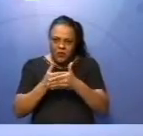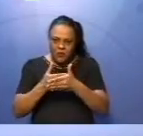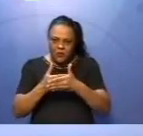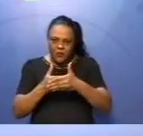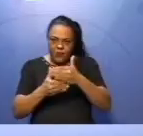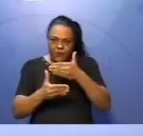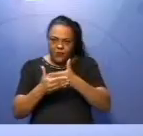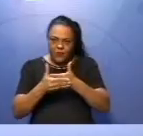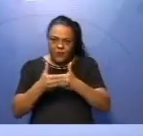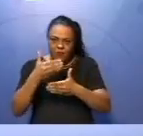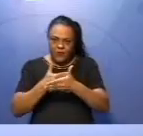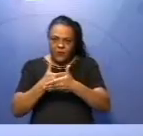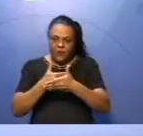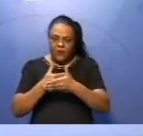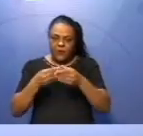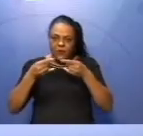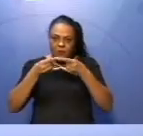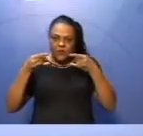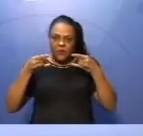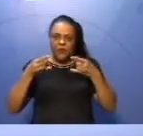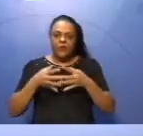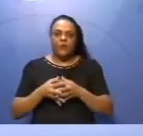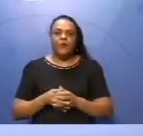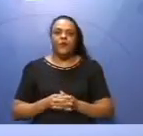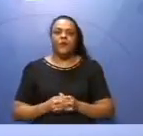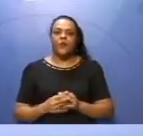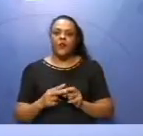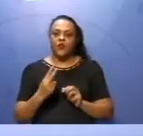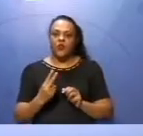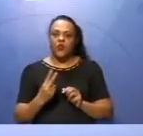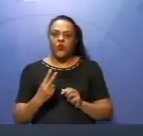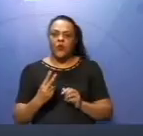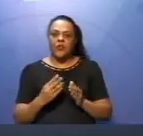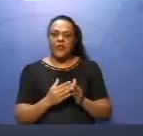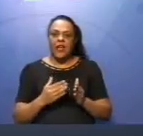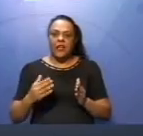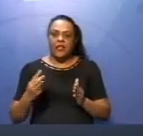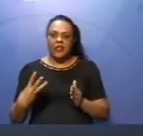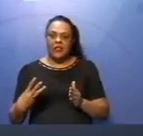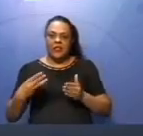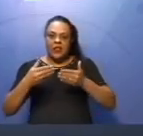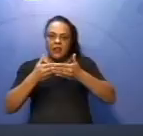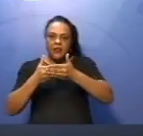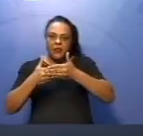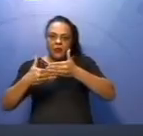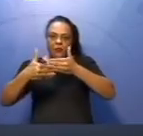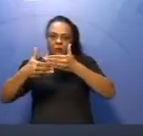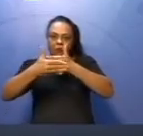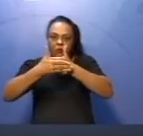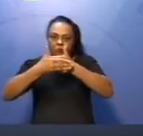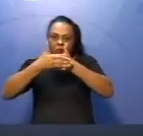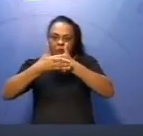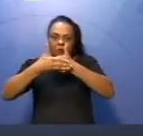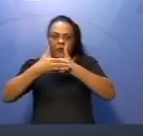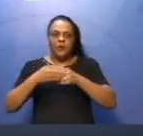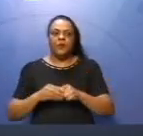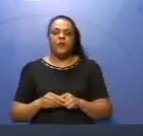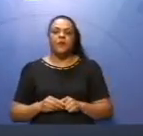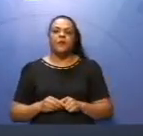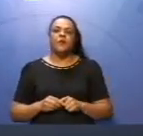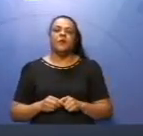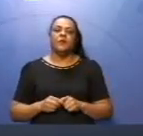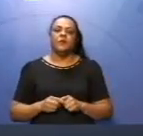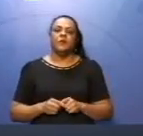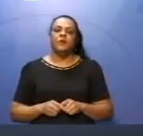tecido. Se eu não me engano, de 2 a 3. Aqui nós temos